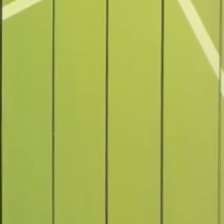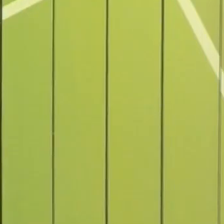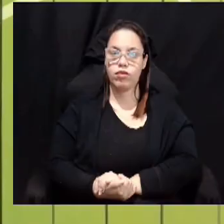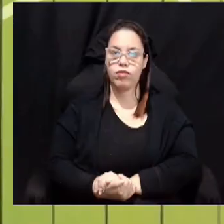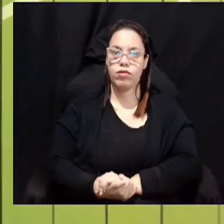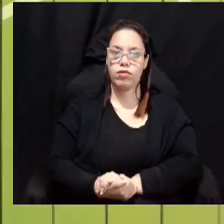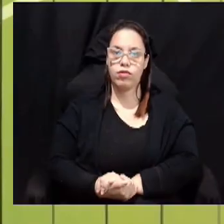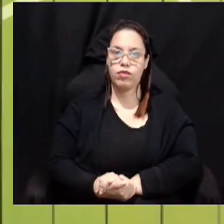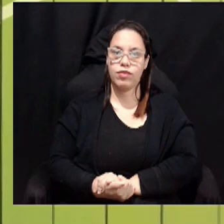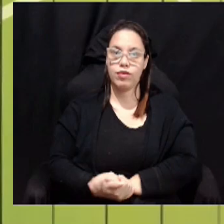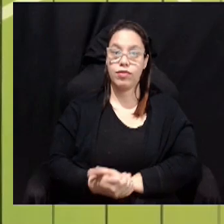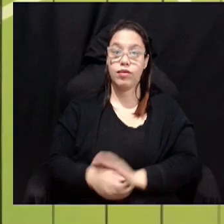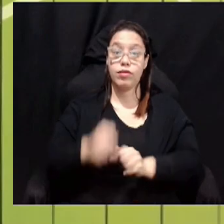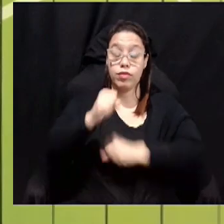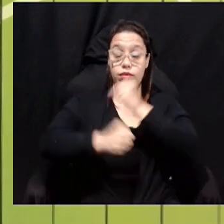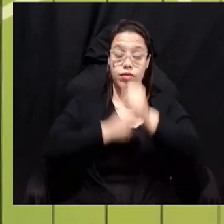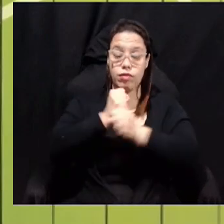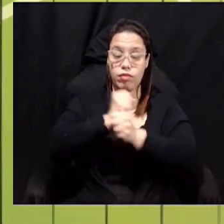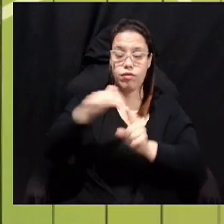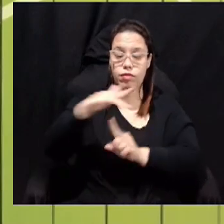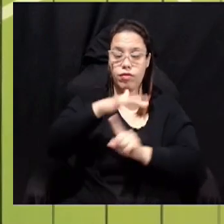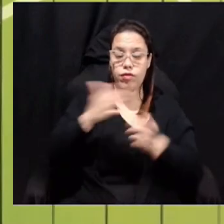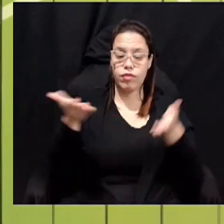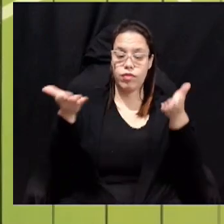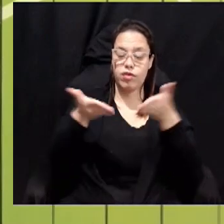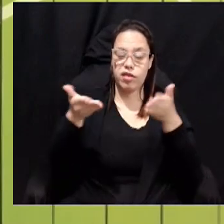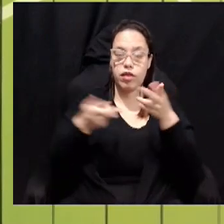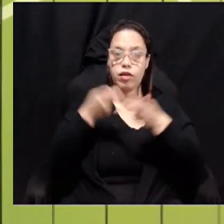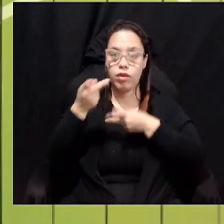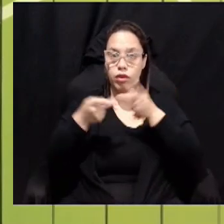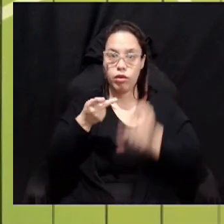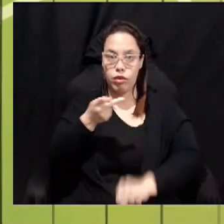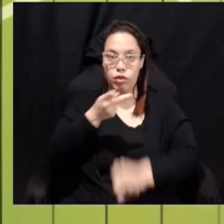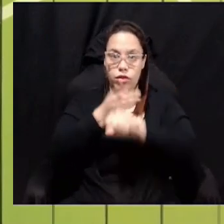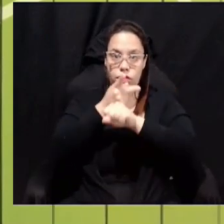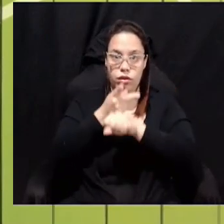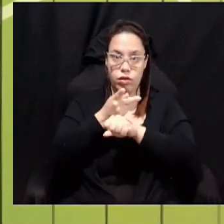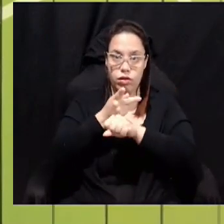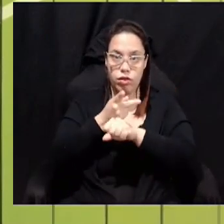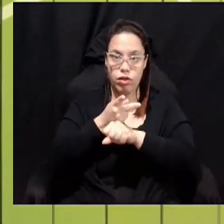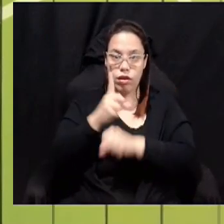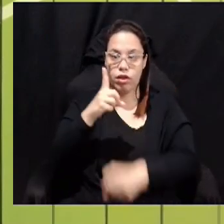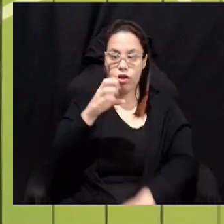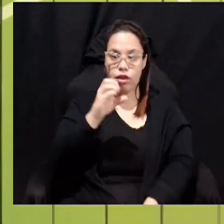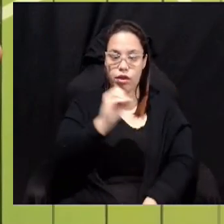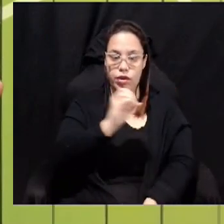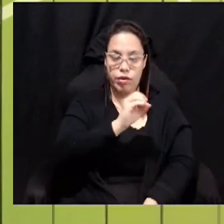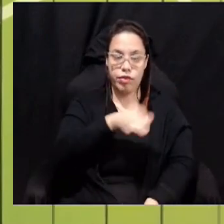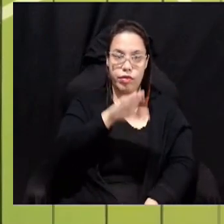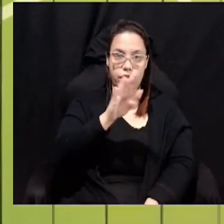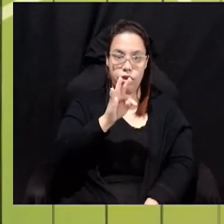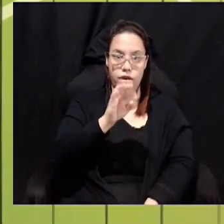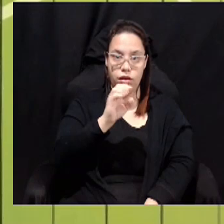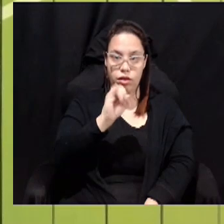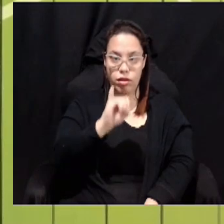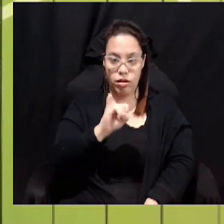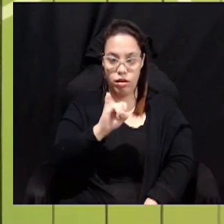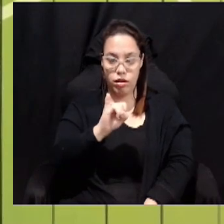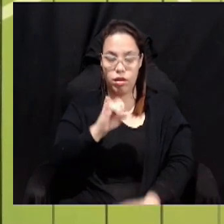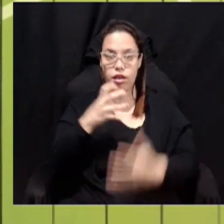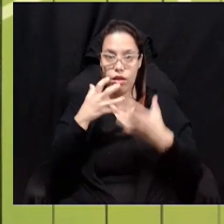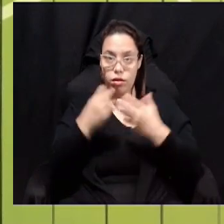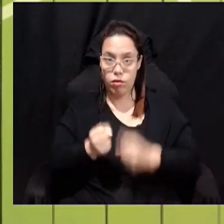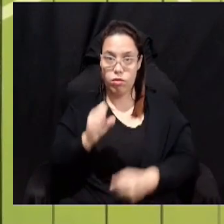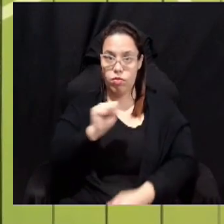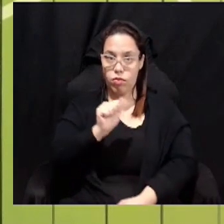No Giro Ambiental de hoje, vamos falar do prêmio As 100 Mais Inovadoras no Uso de TI, recebido pela Sanasa. A premiação